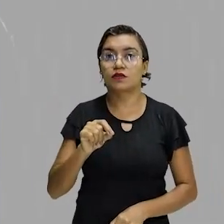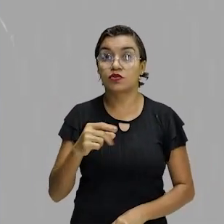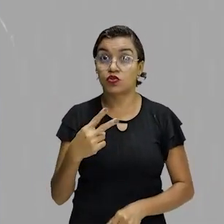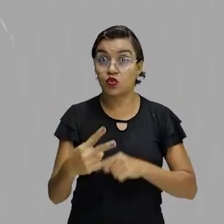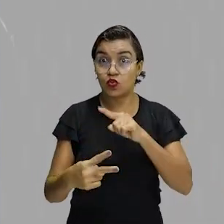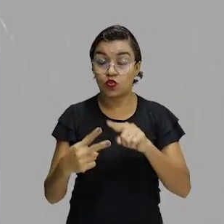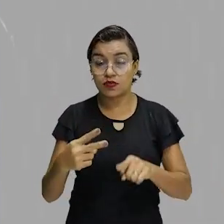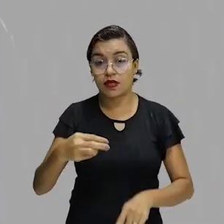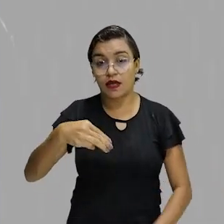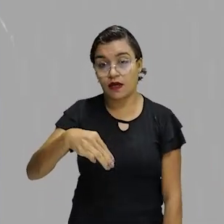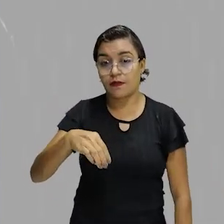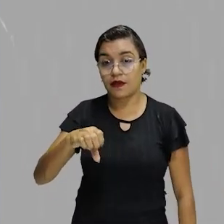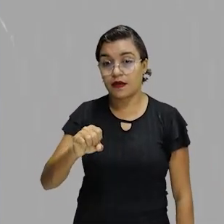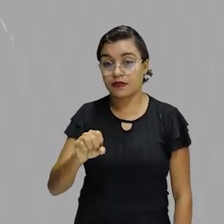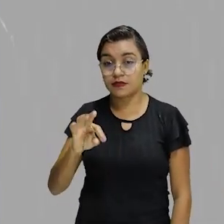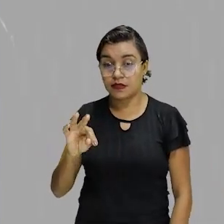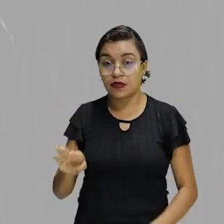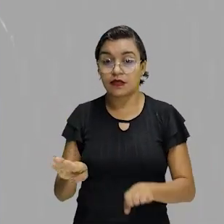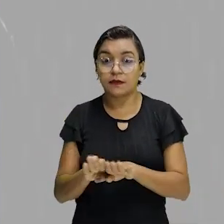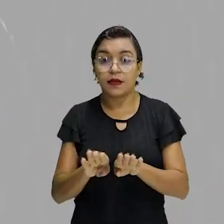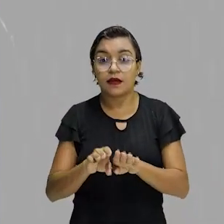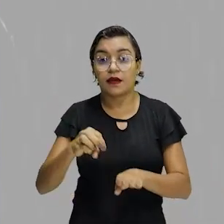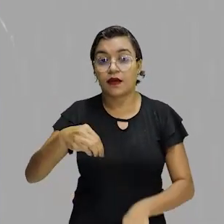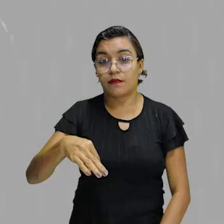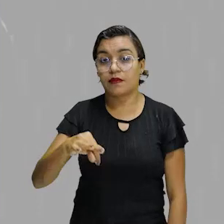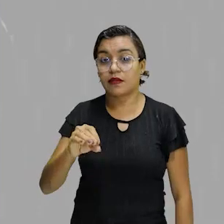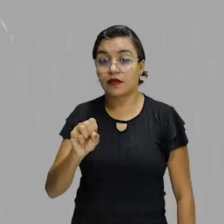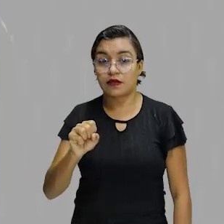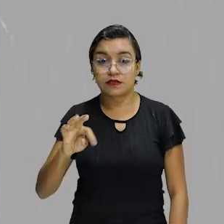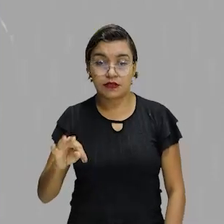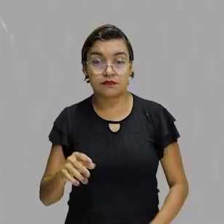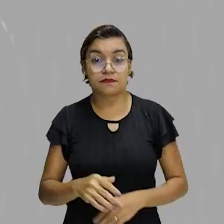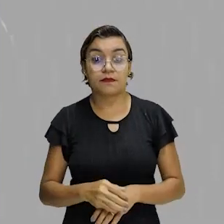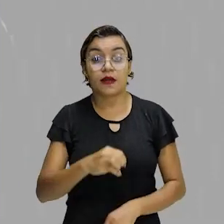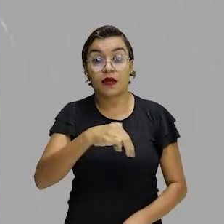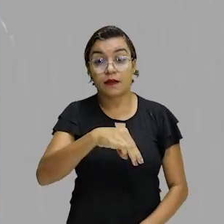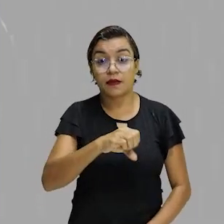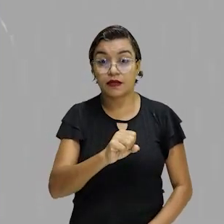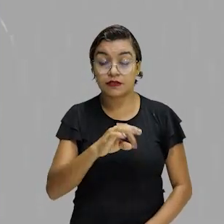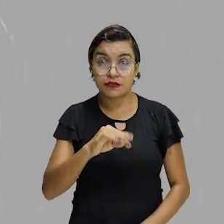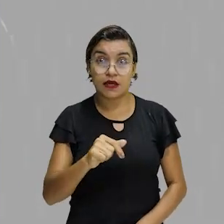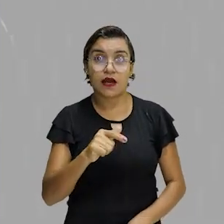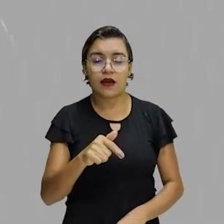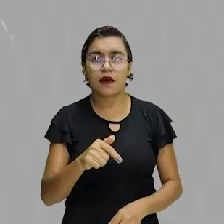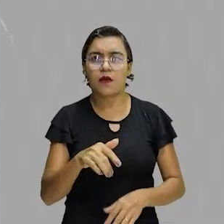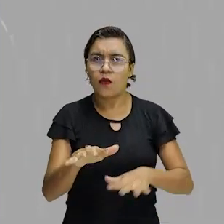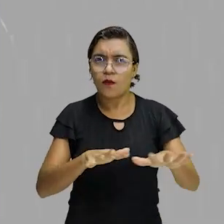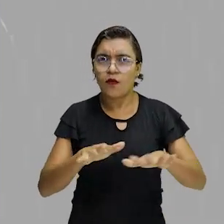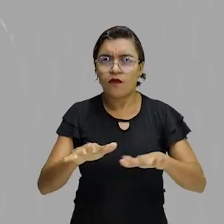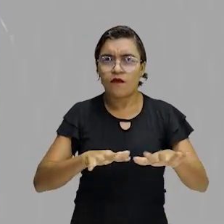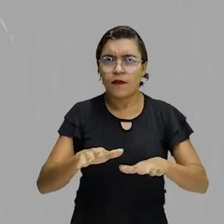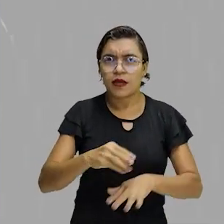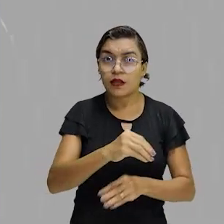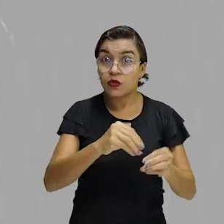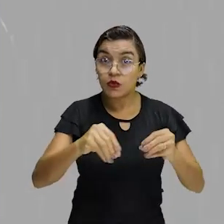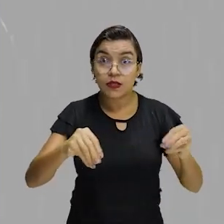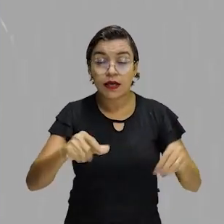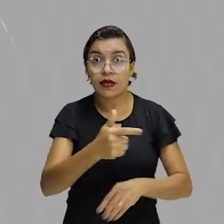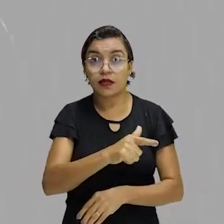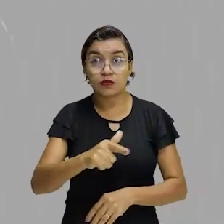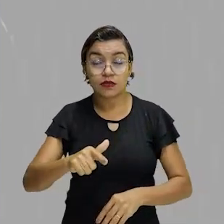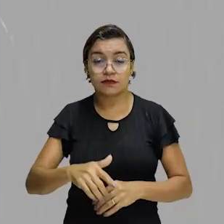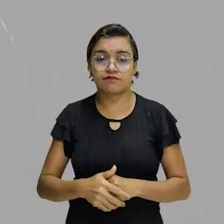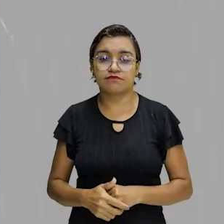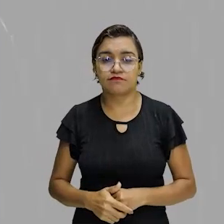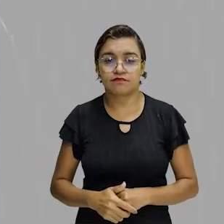MST e o MTST, certo? MST é o popular Movimento Sem Terra, mas o nome completo do